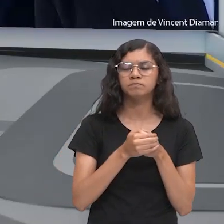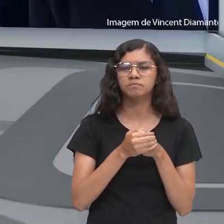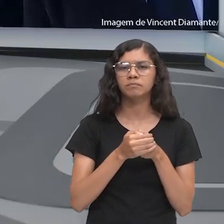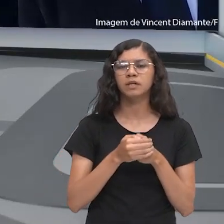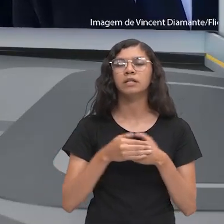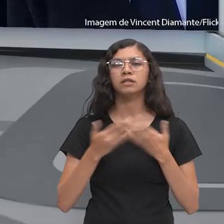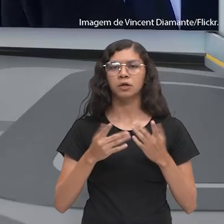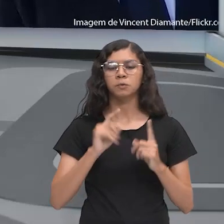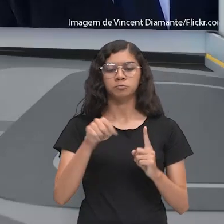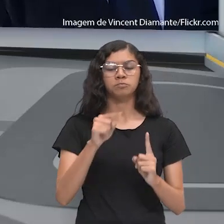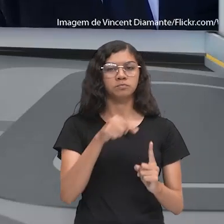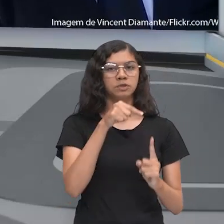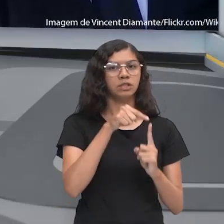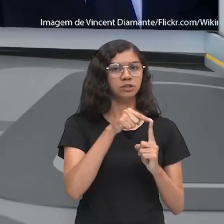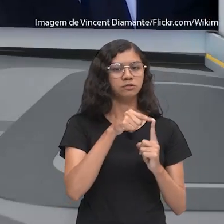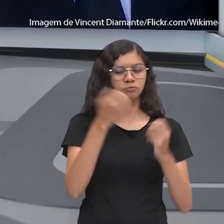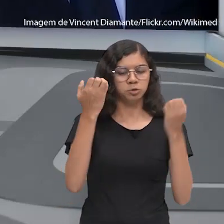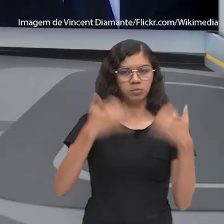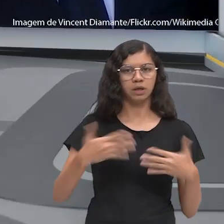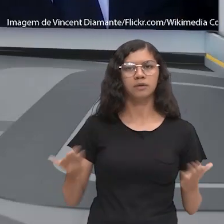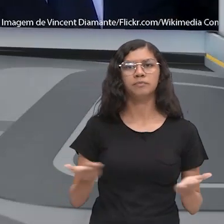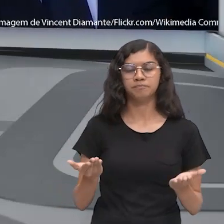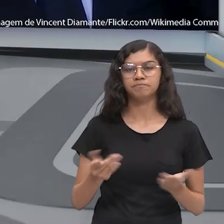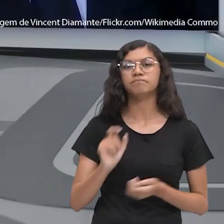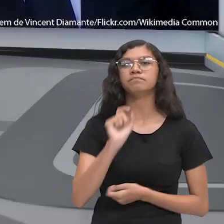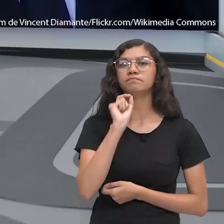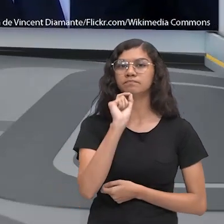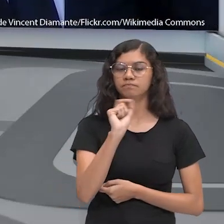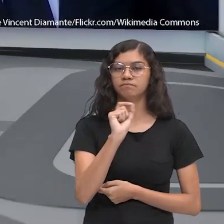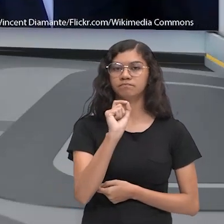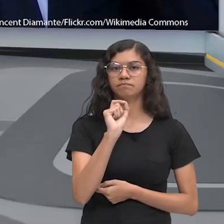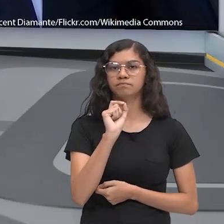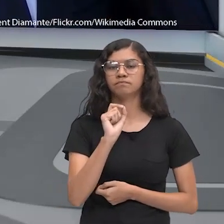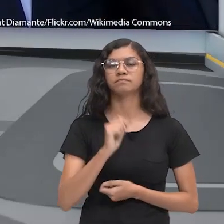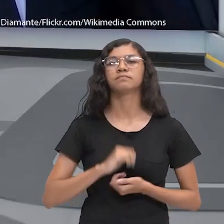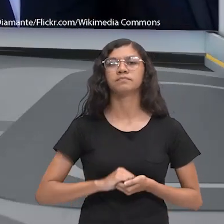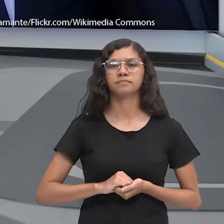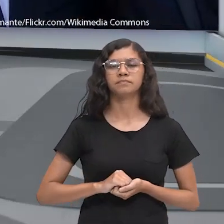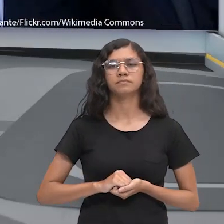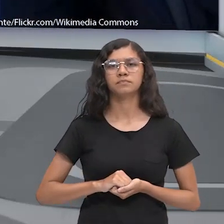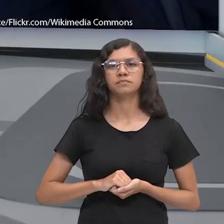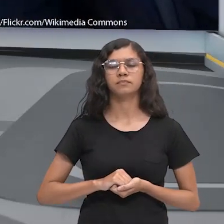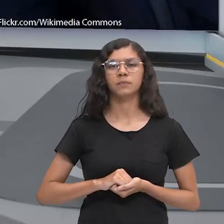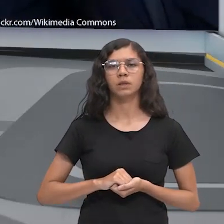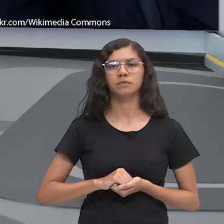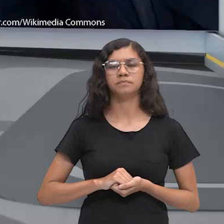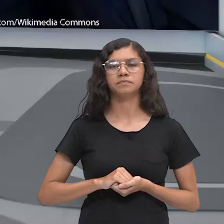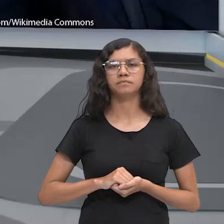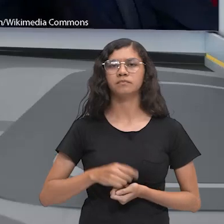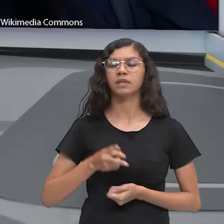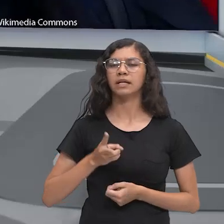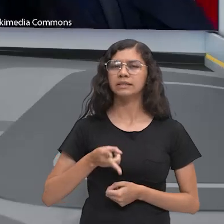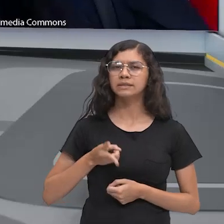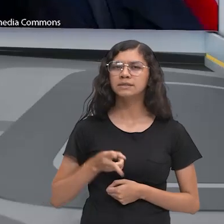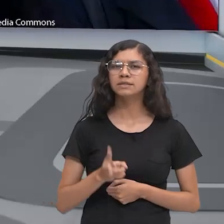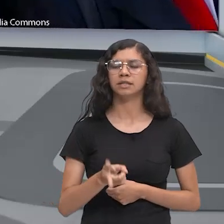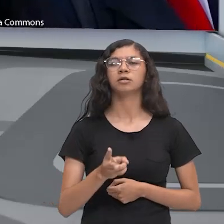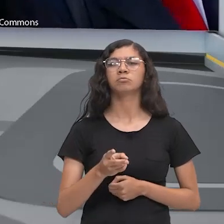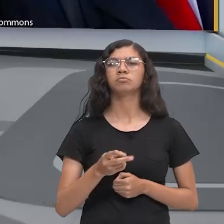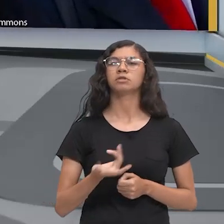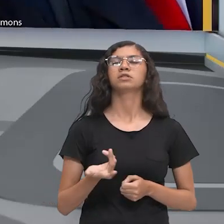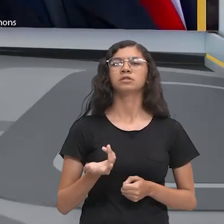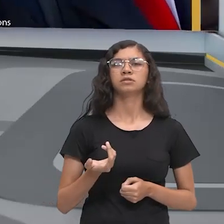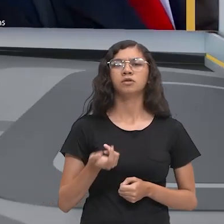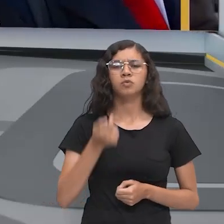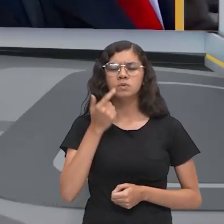o objetivo deles, como eu vou explicar, é fazer o quê? Sempre trazer melhorias